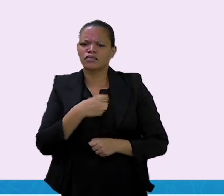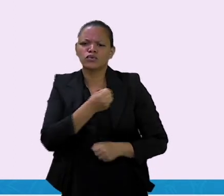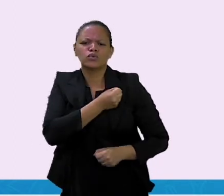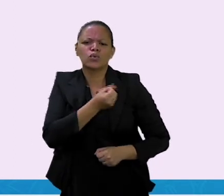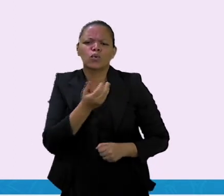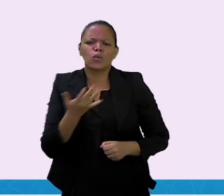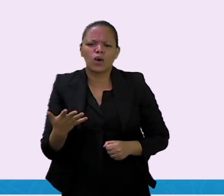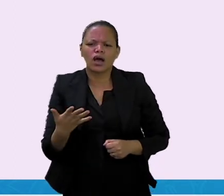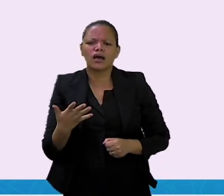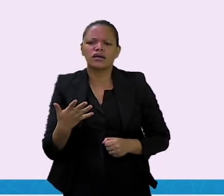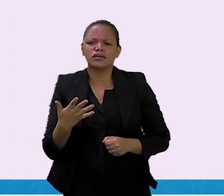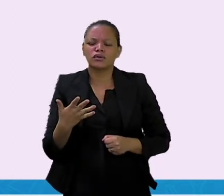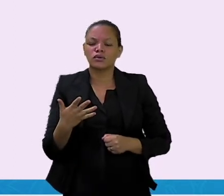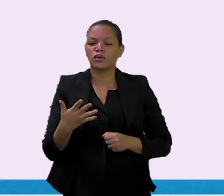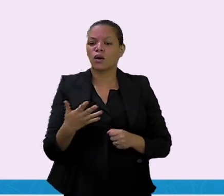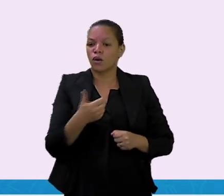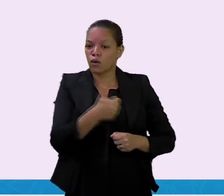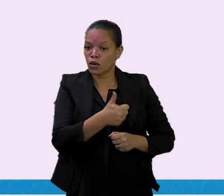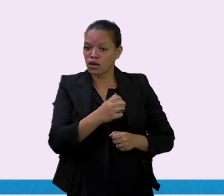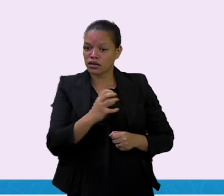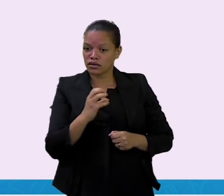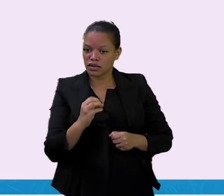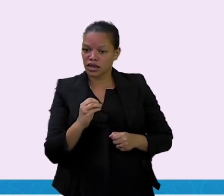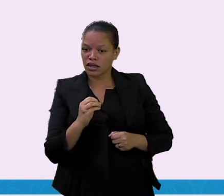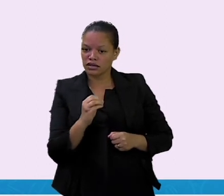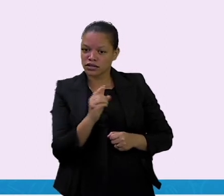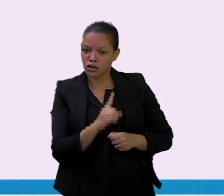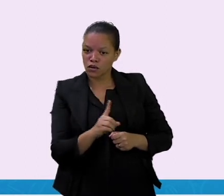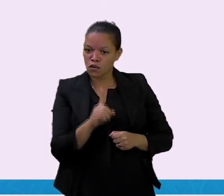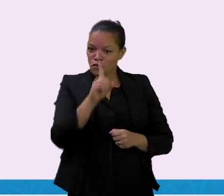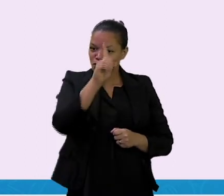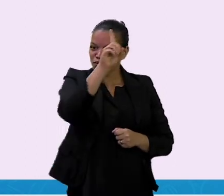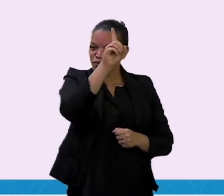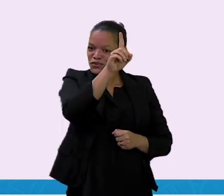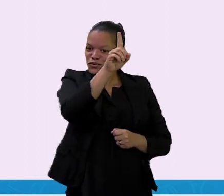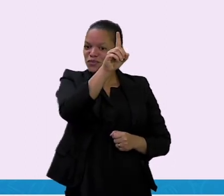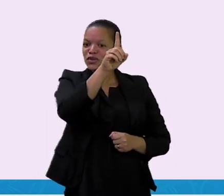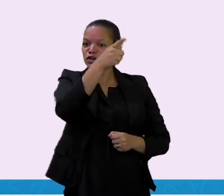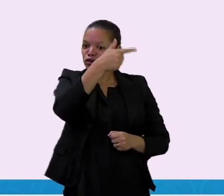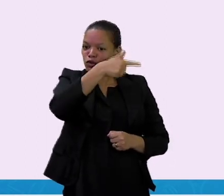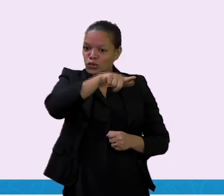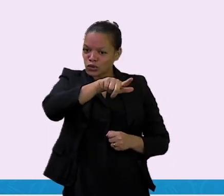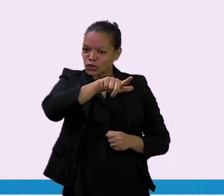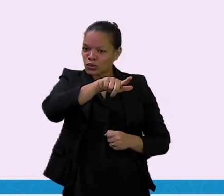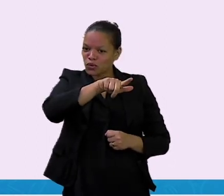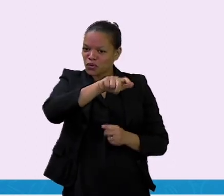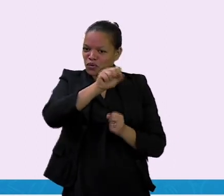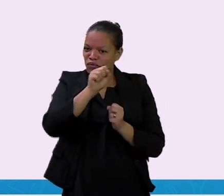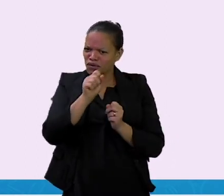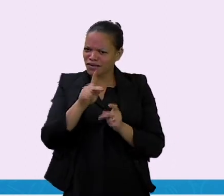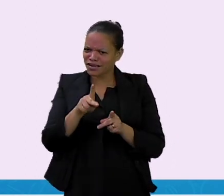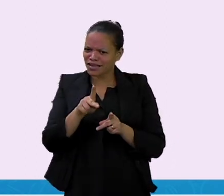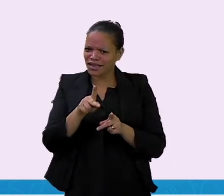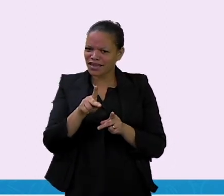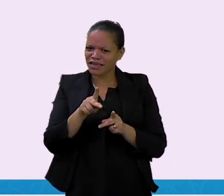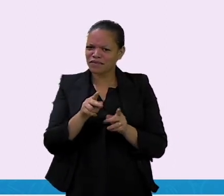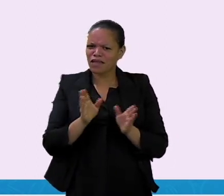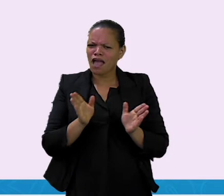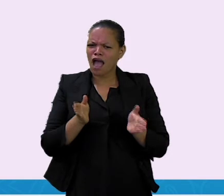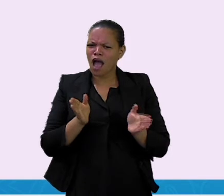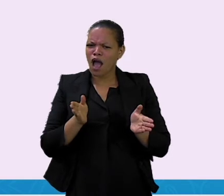1, 10. Não é isso? Ó, 7, 8, 9, 10. Fica o 0, vai